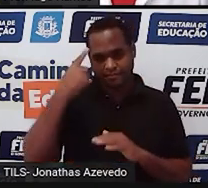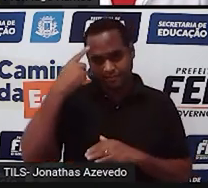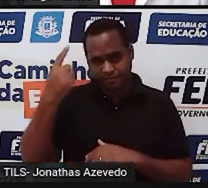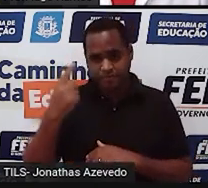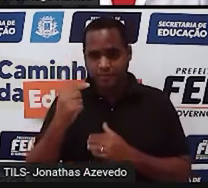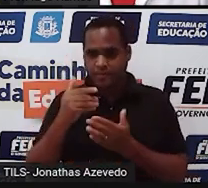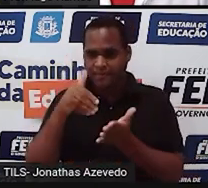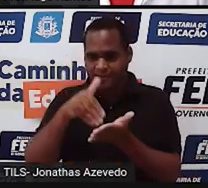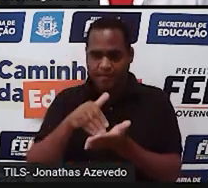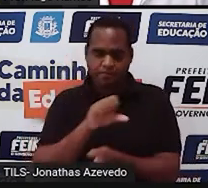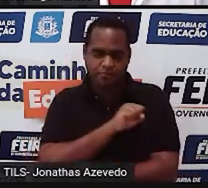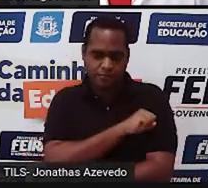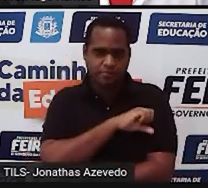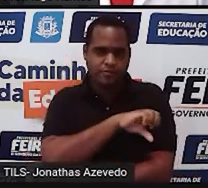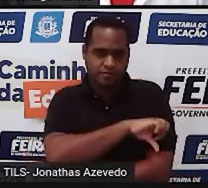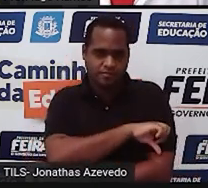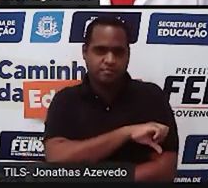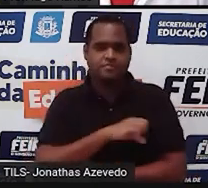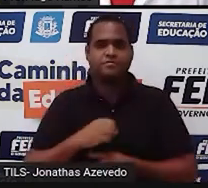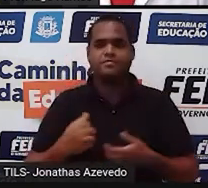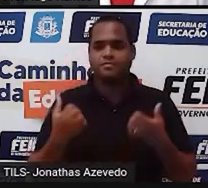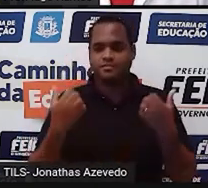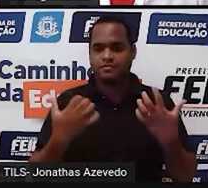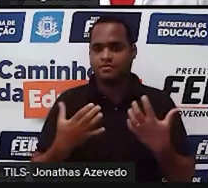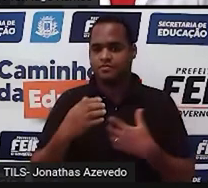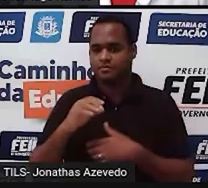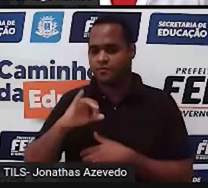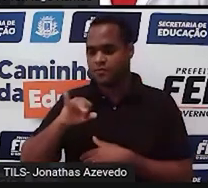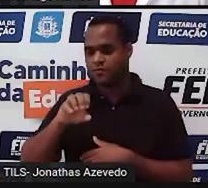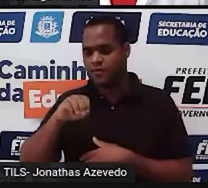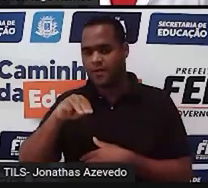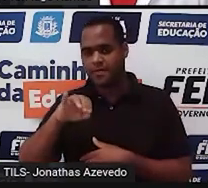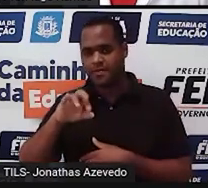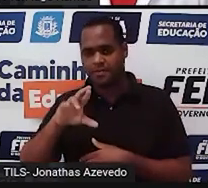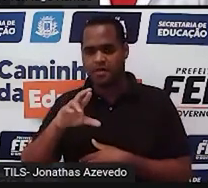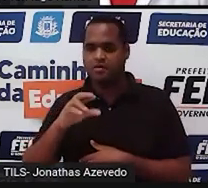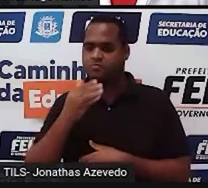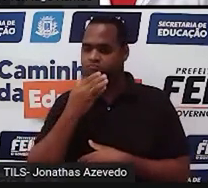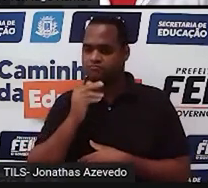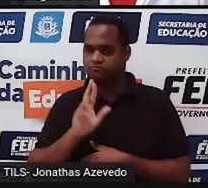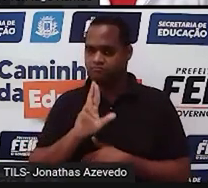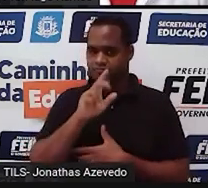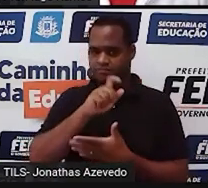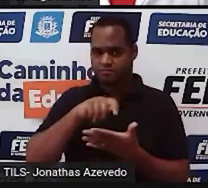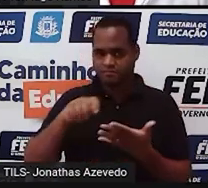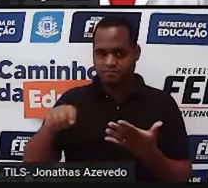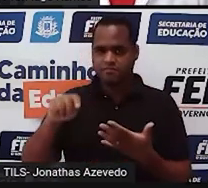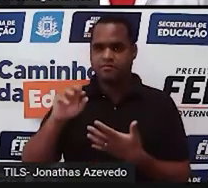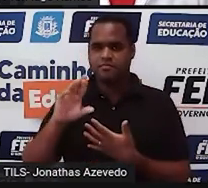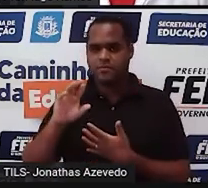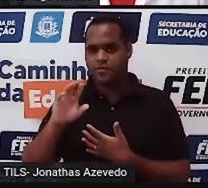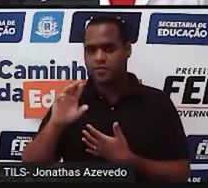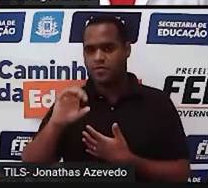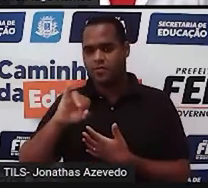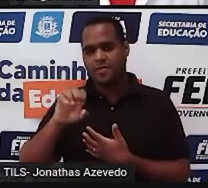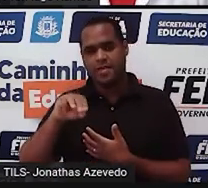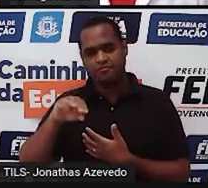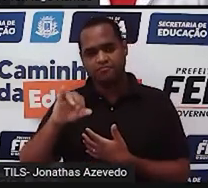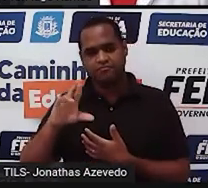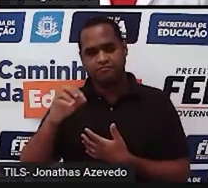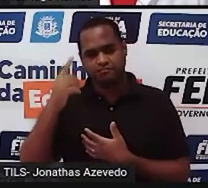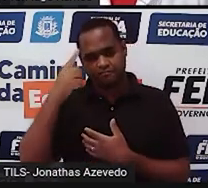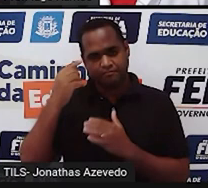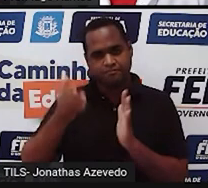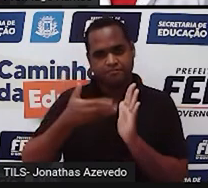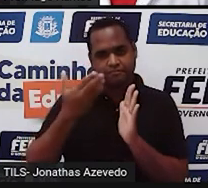Fundamental anos finais certo o autor desse livro se chama João Roberto de Souza tá esse livro ele teve